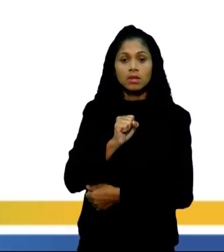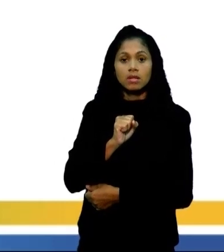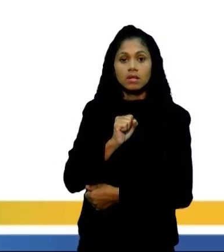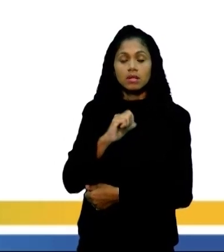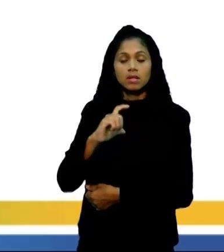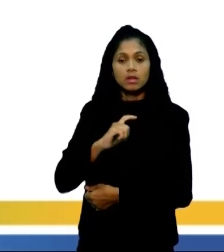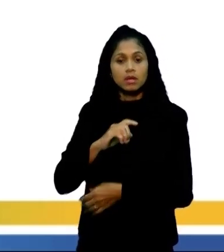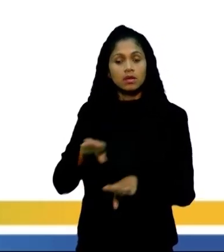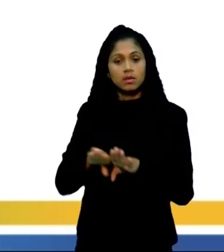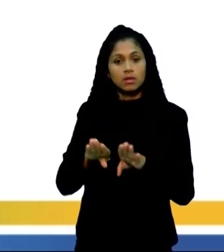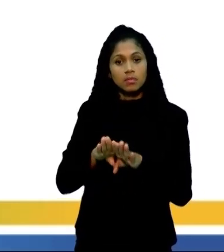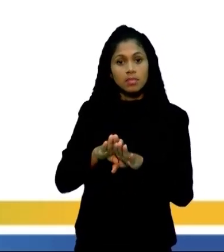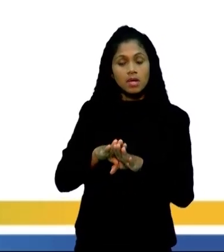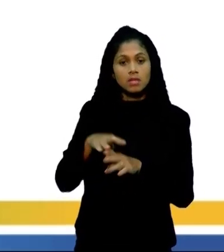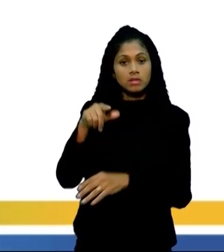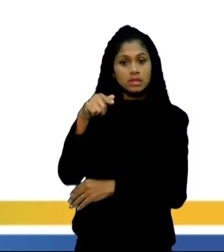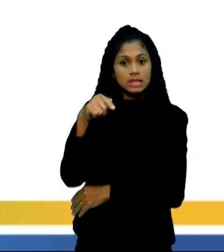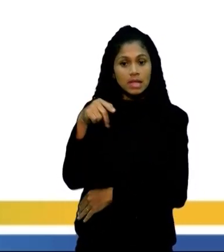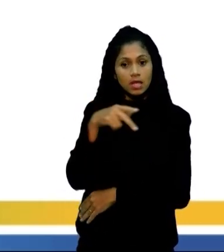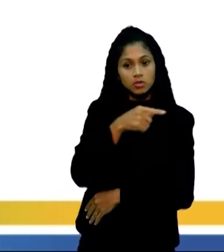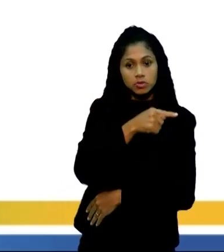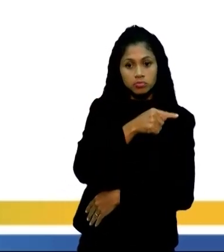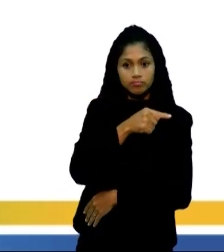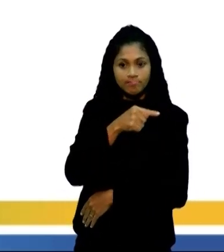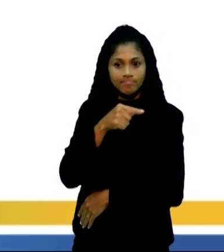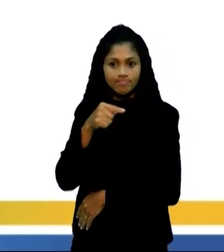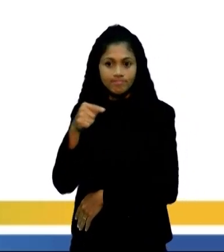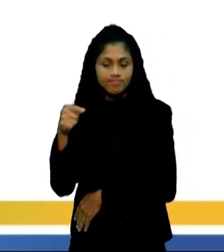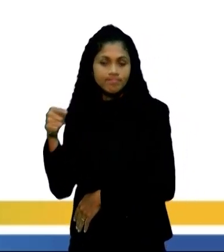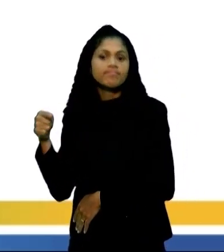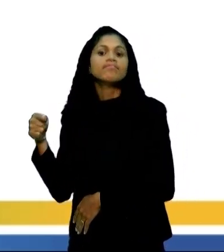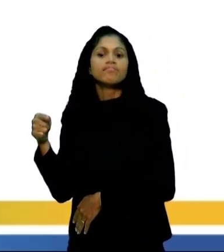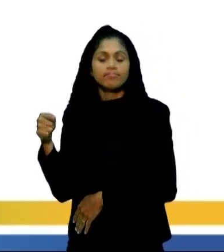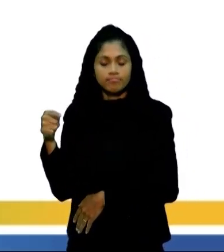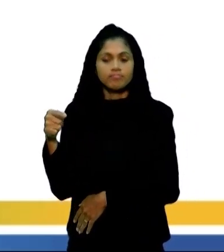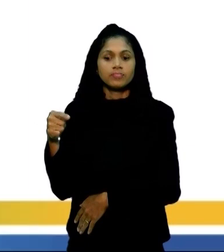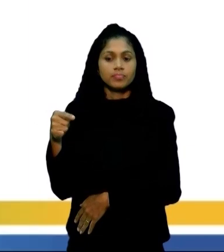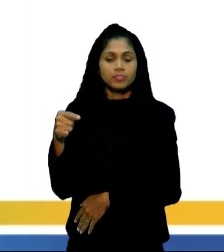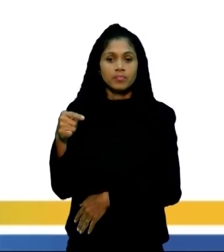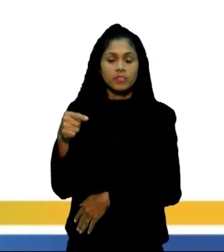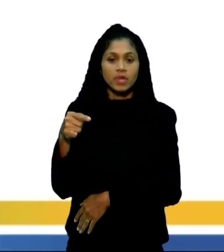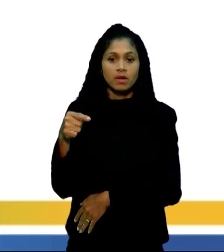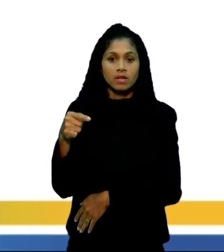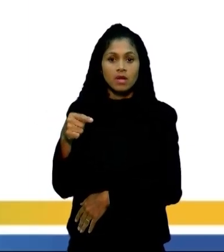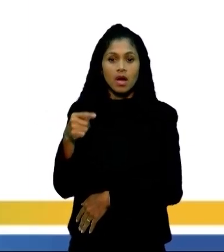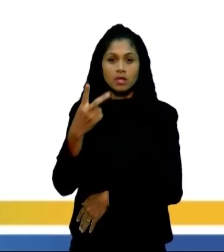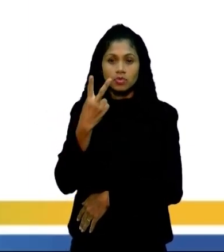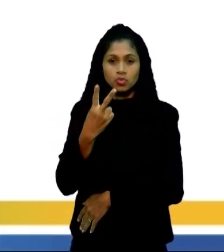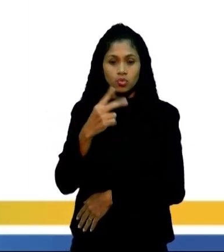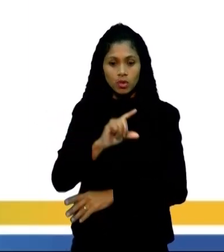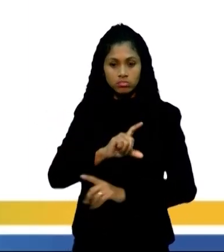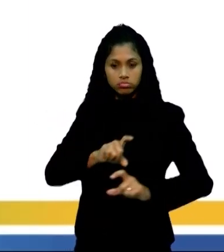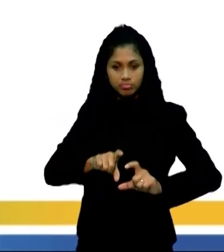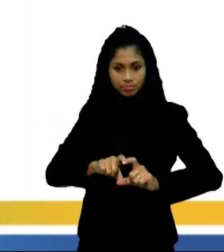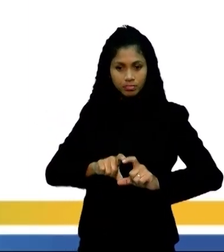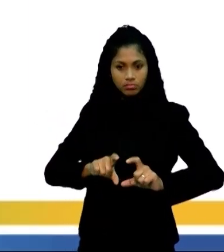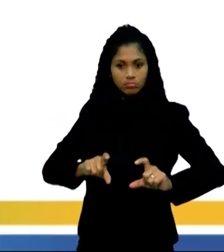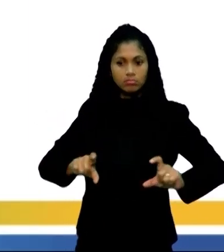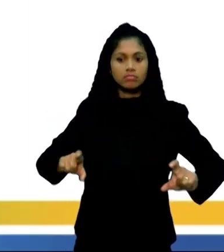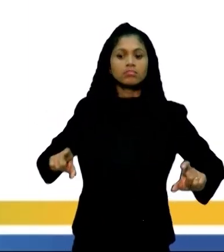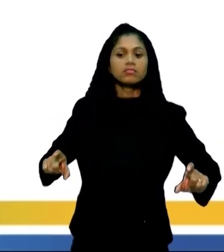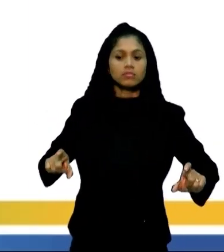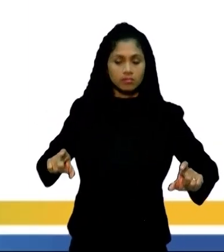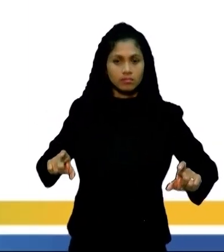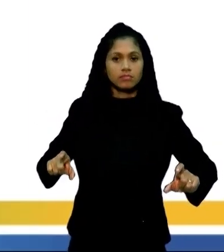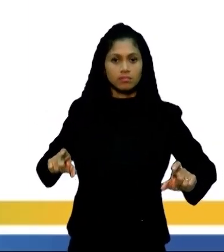de período, aí na horizontal. Como vocês podem ver, vocês têm 7. E as duas linhas lá embaixo ainda fazem parte do período 6